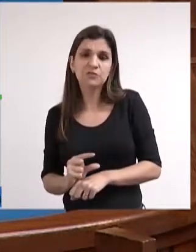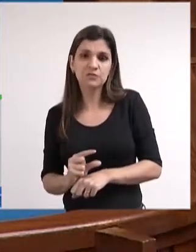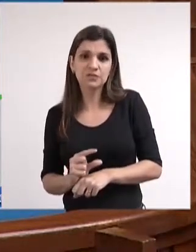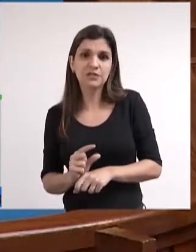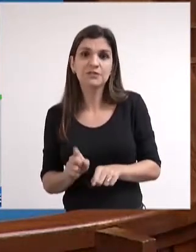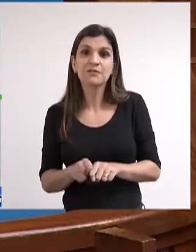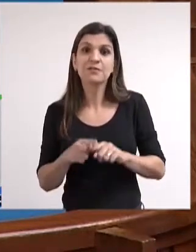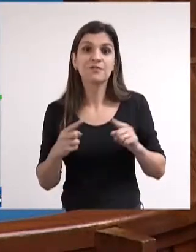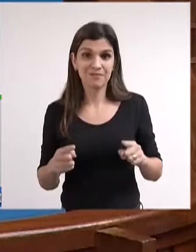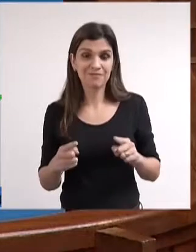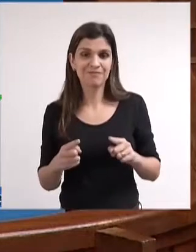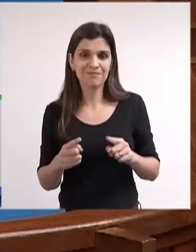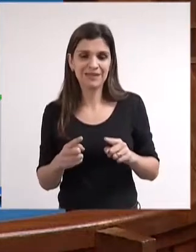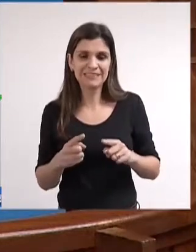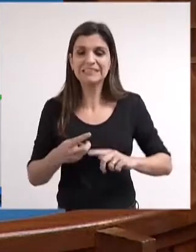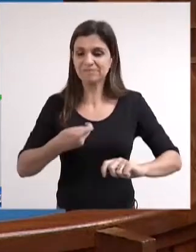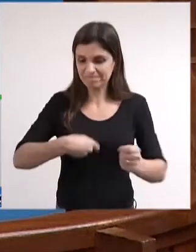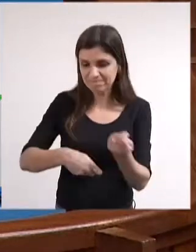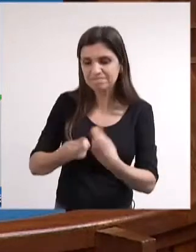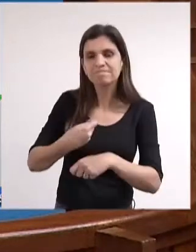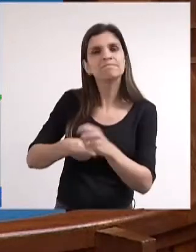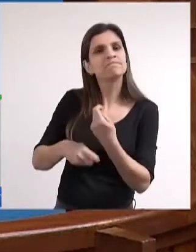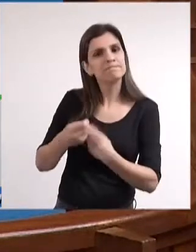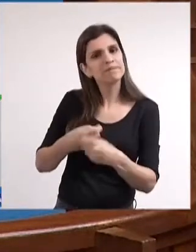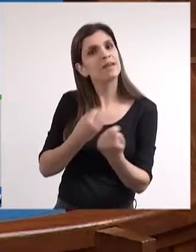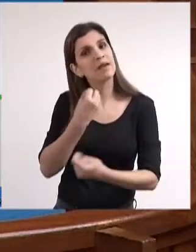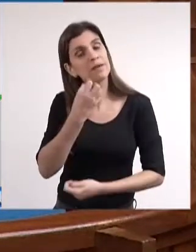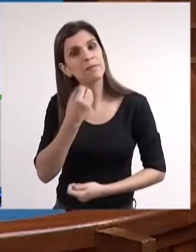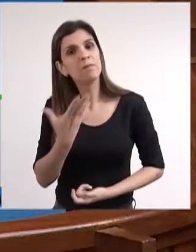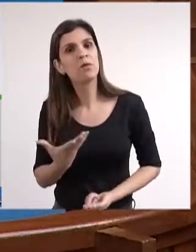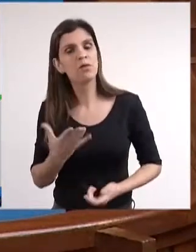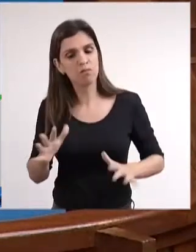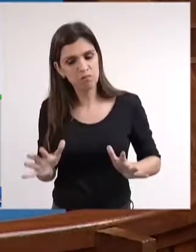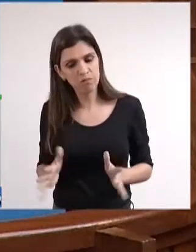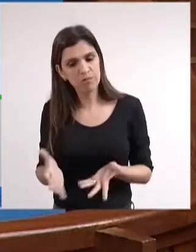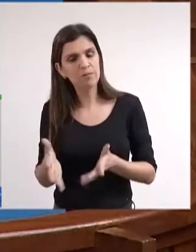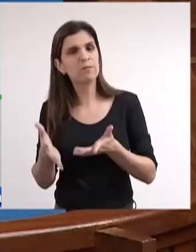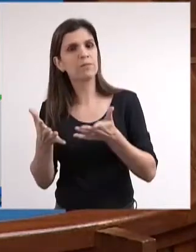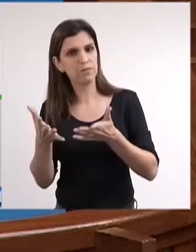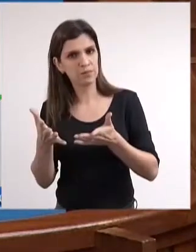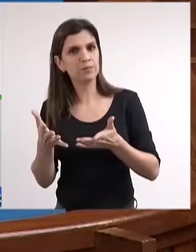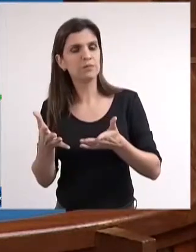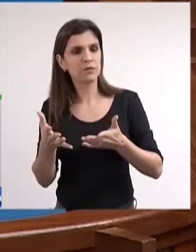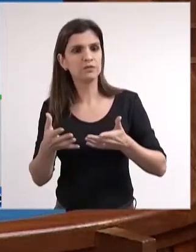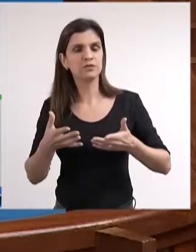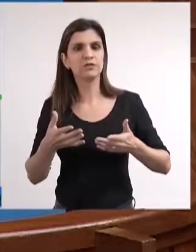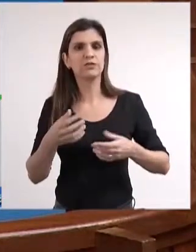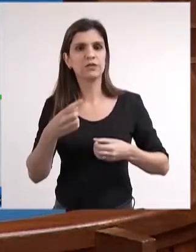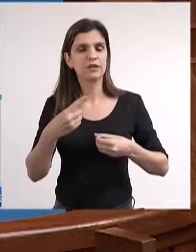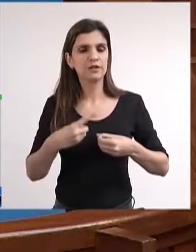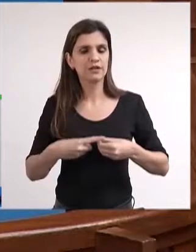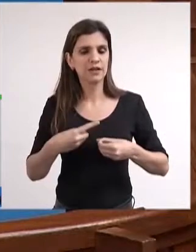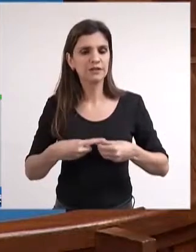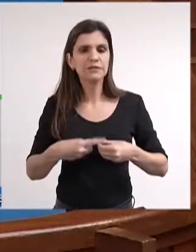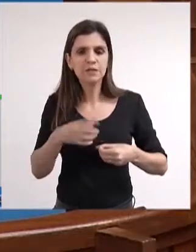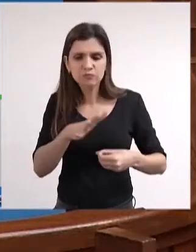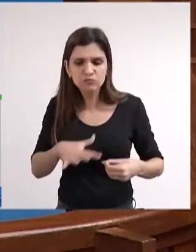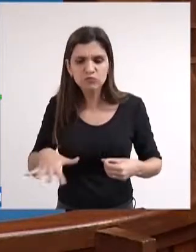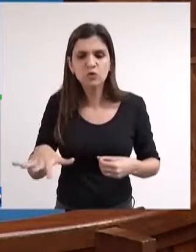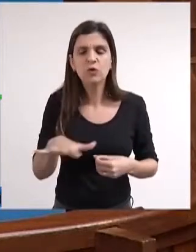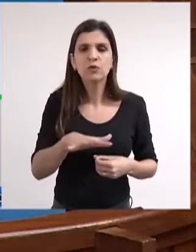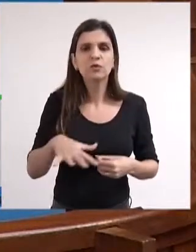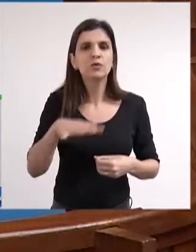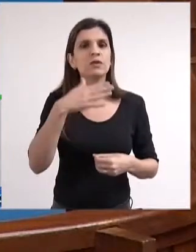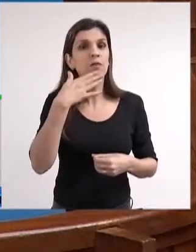para a população, que arrecade para o município e, acima de tudo, que a gente vê o município andando como está. Tenho